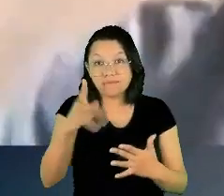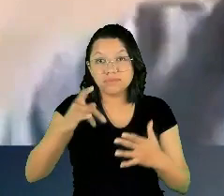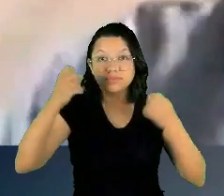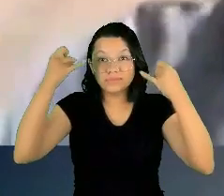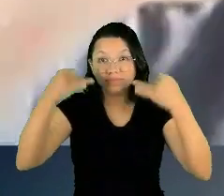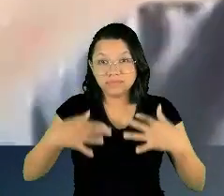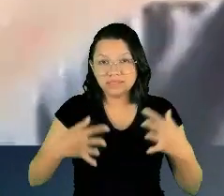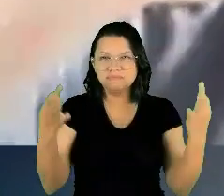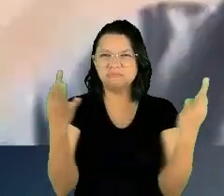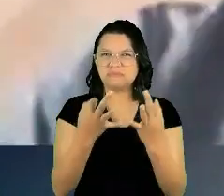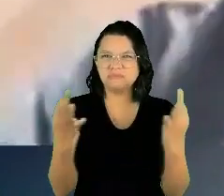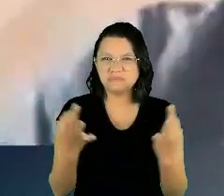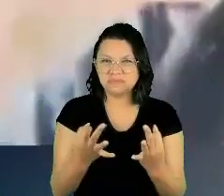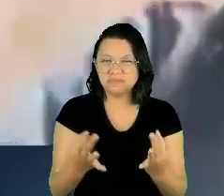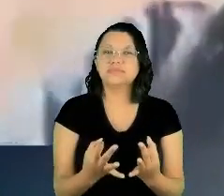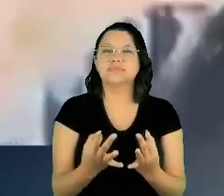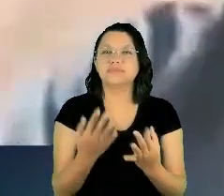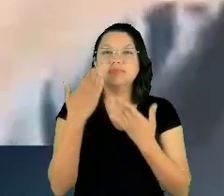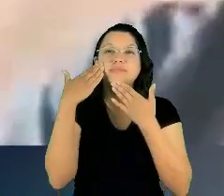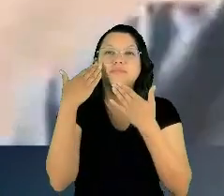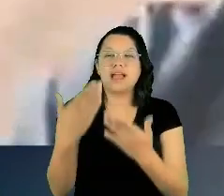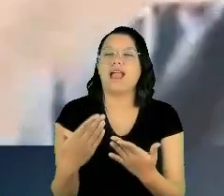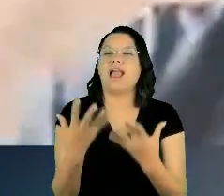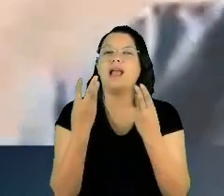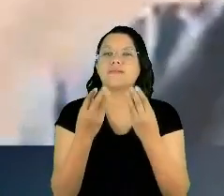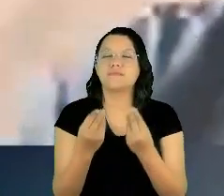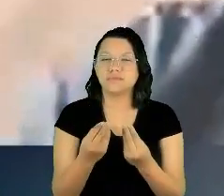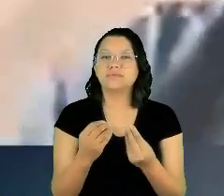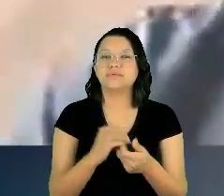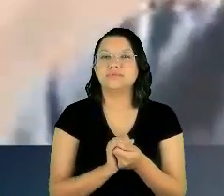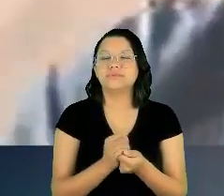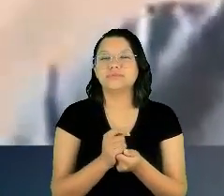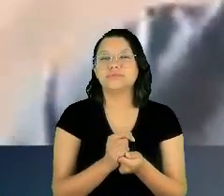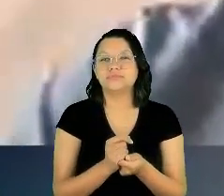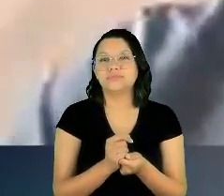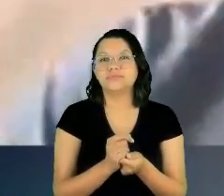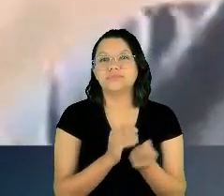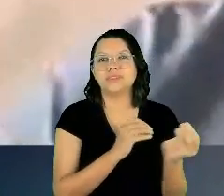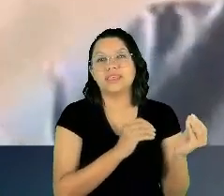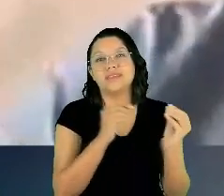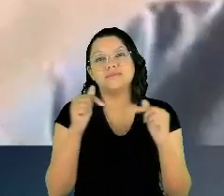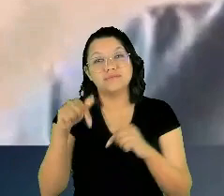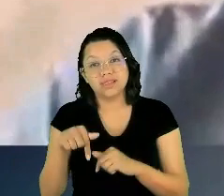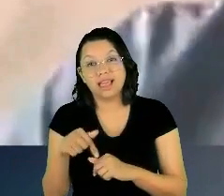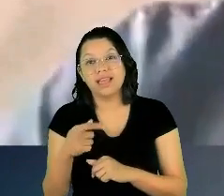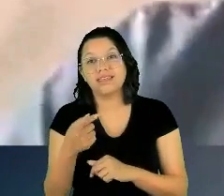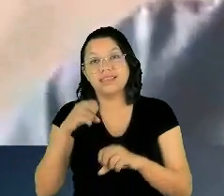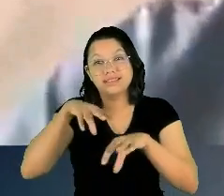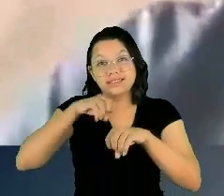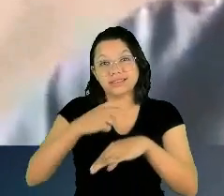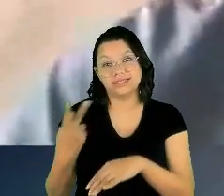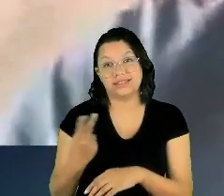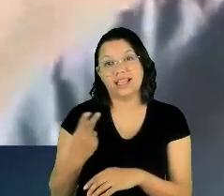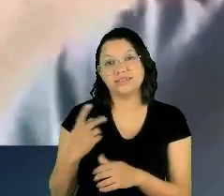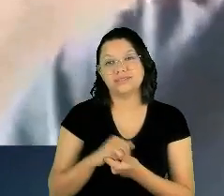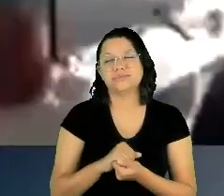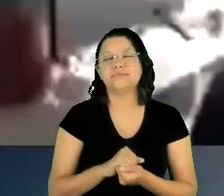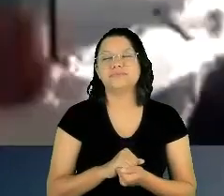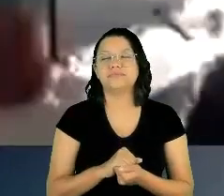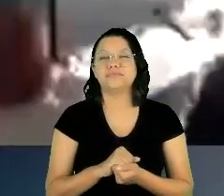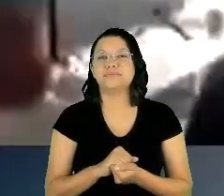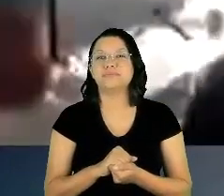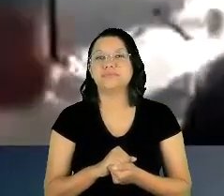perguntar. Mas parabéns pela sua exposição, excepcional. Eu fico muito agradecido a senhora ter cedido o seu tempo aqui para nos ensinar tantas